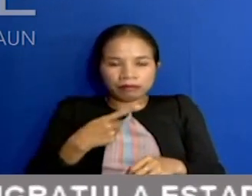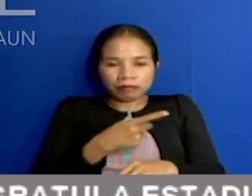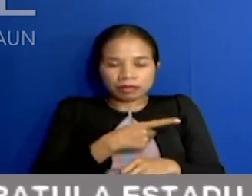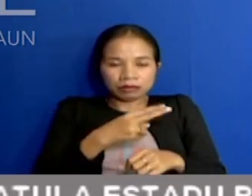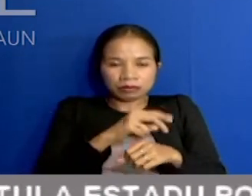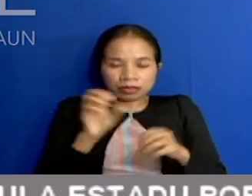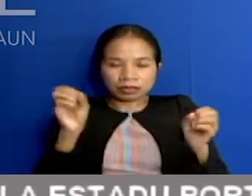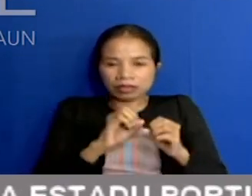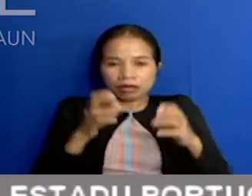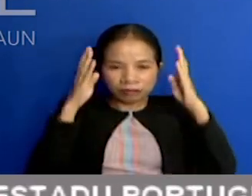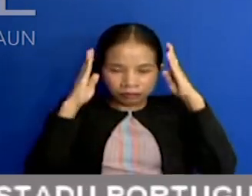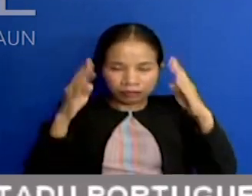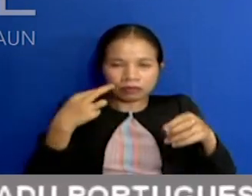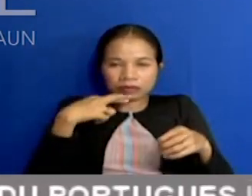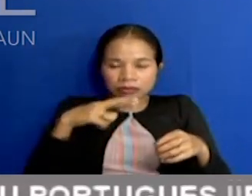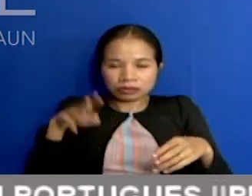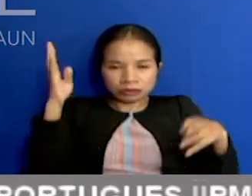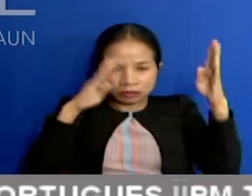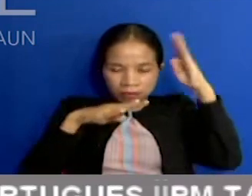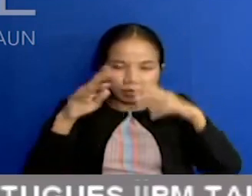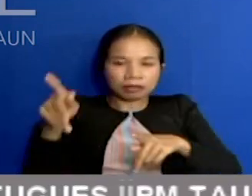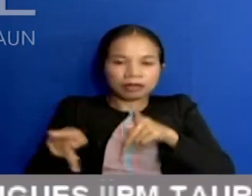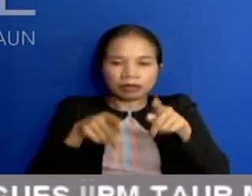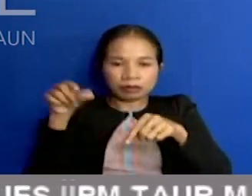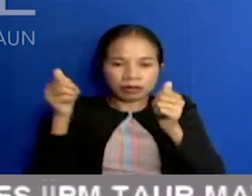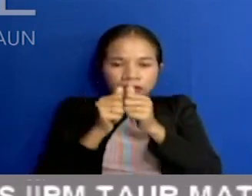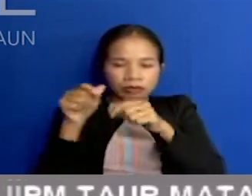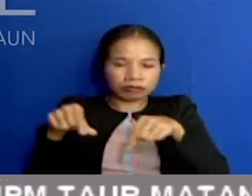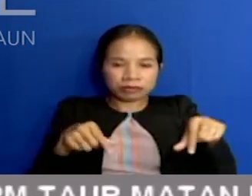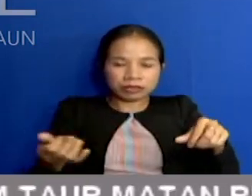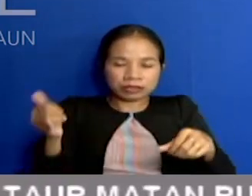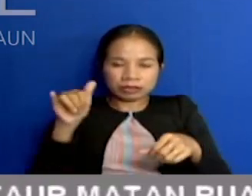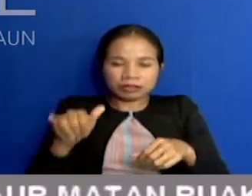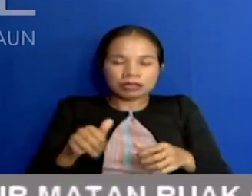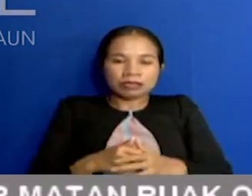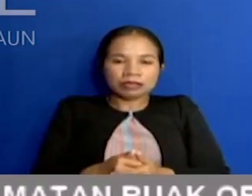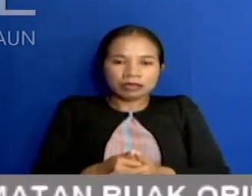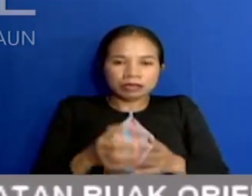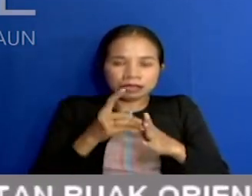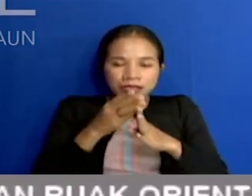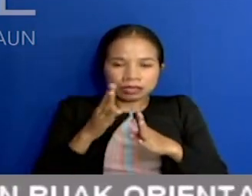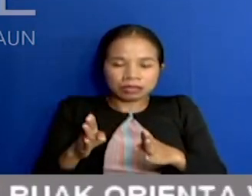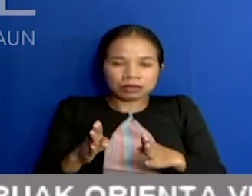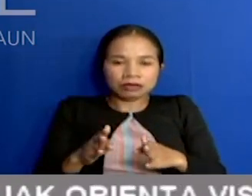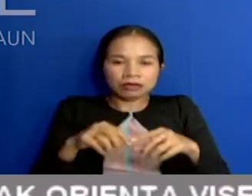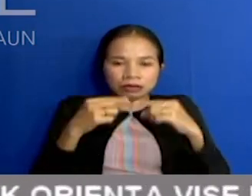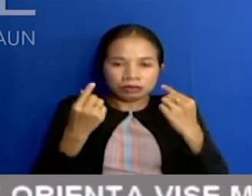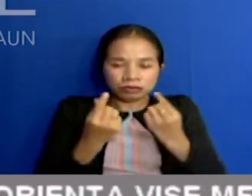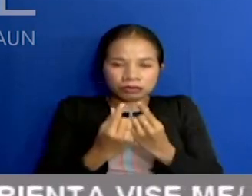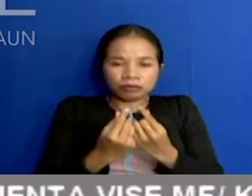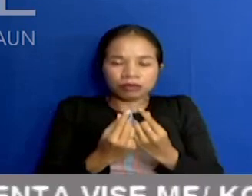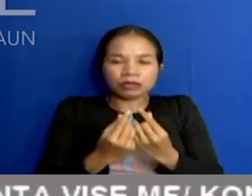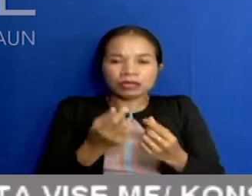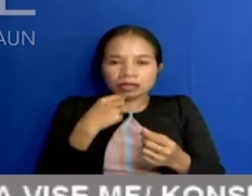lá sério a resolver preocupação em uma deficiência sirânia. Coordenador Cor Grupo Transparency